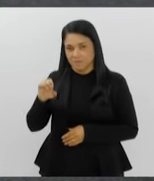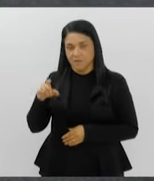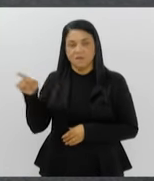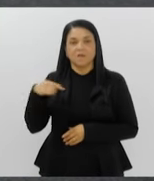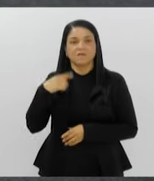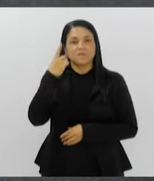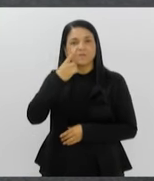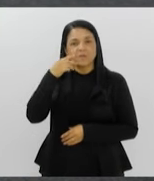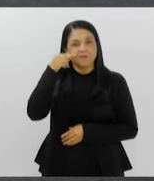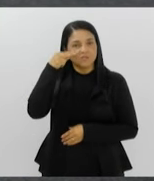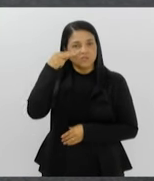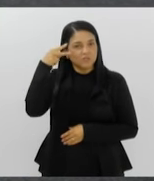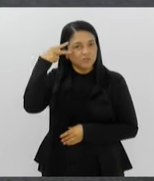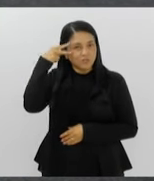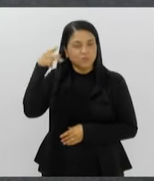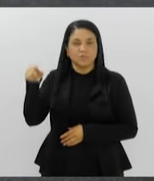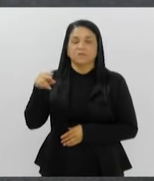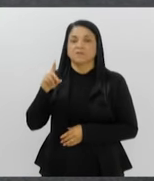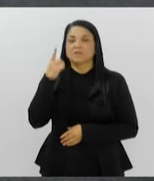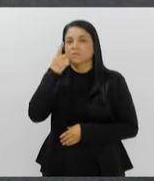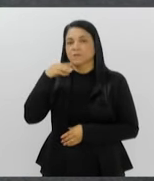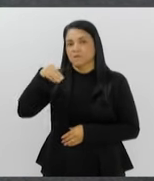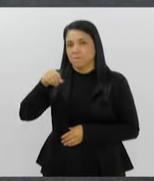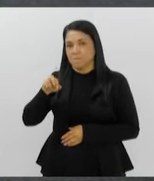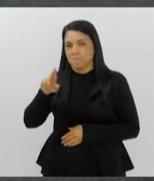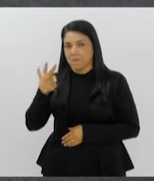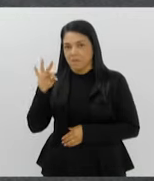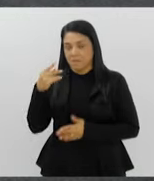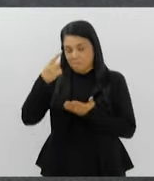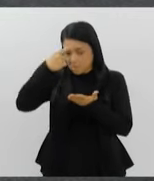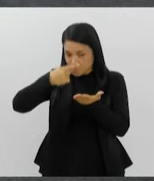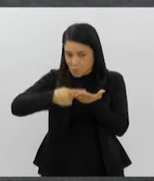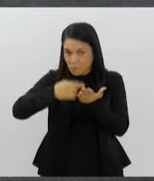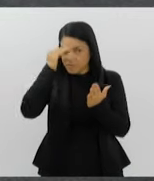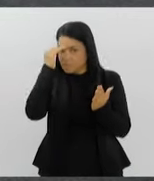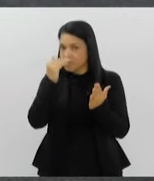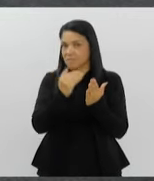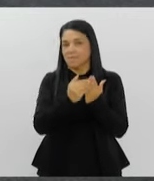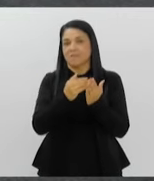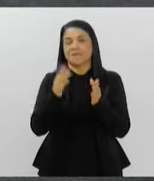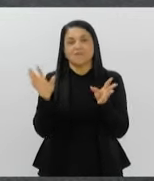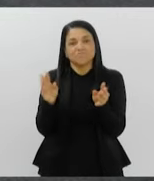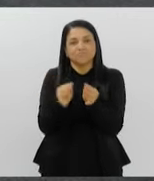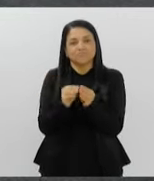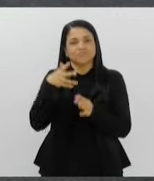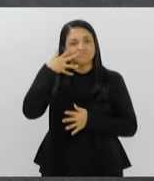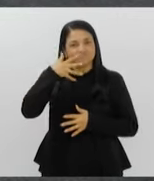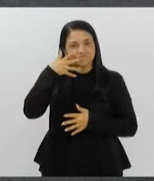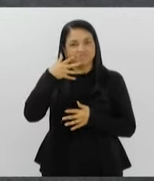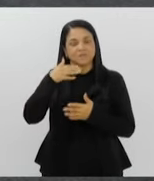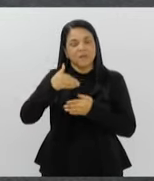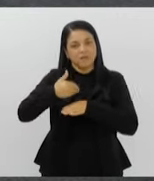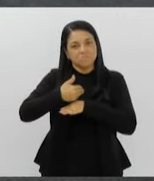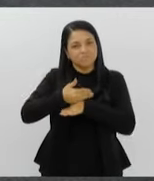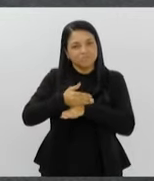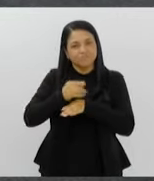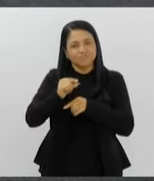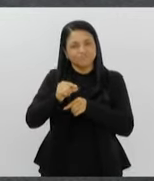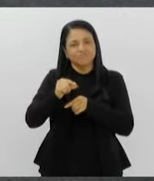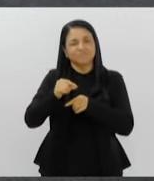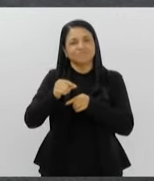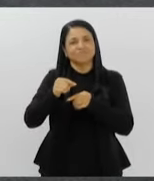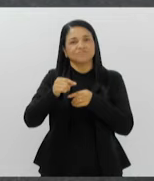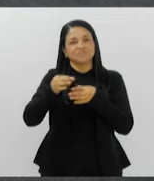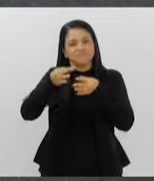Marta Rocha, me fizeram prometer que eu seria breve. Agora a gente está avançando mais no tempo, porque a gente ouviu uma